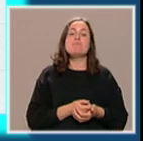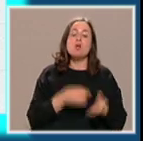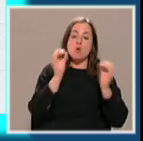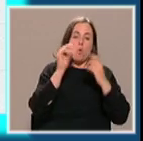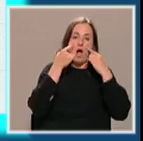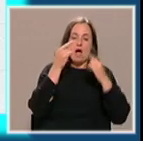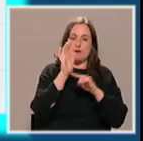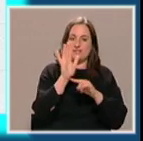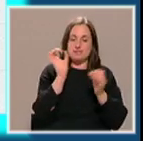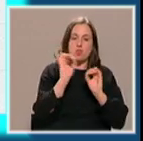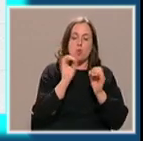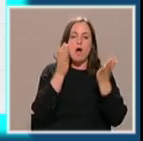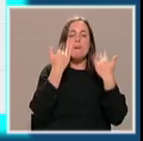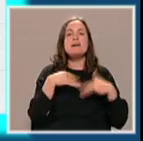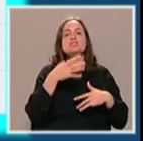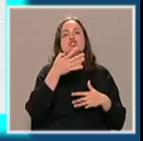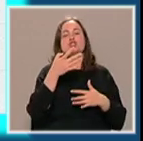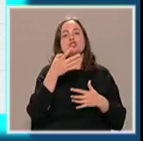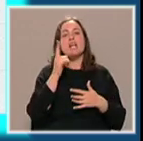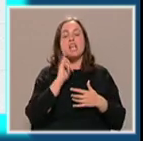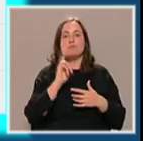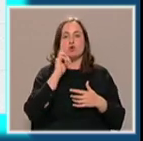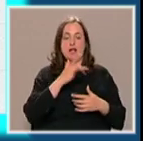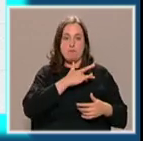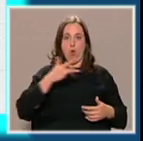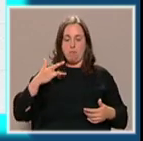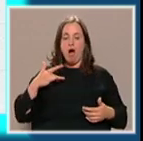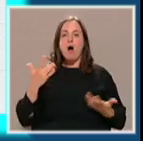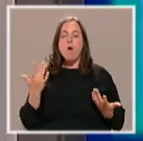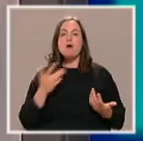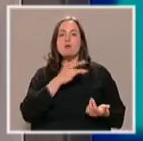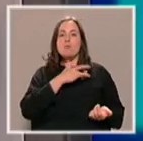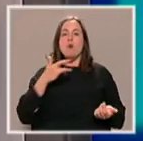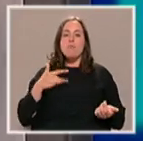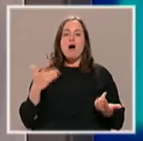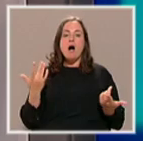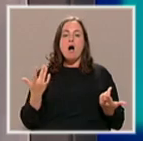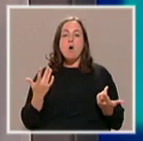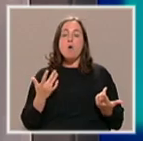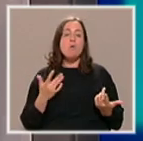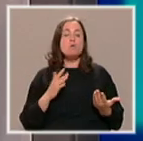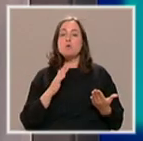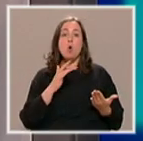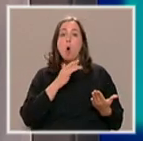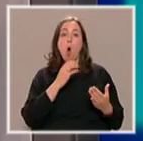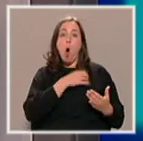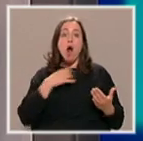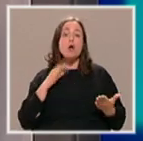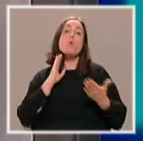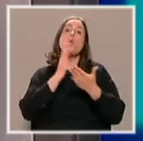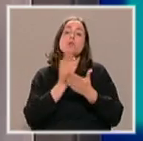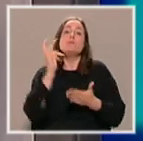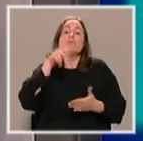representado, referir-vos só a situação dos pulmões. Os pulmões são o último órgão a formar-se e